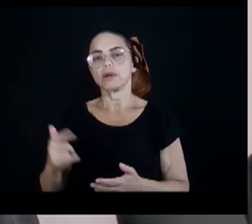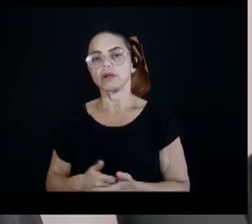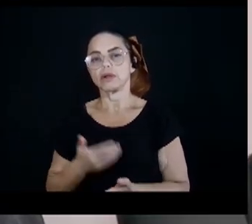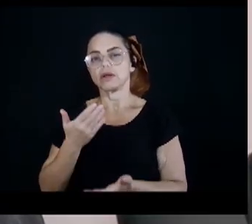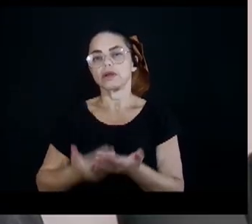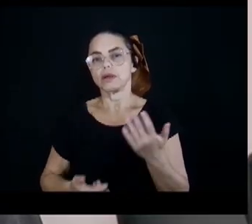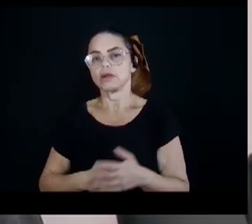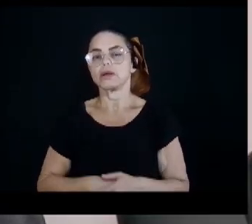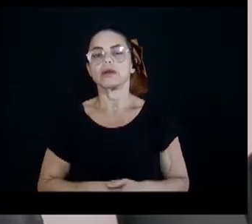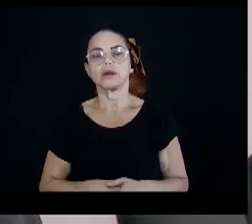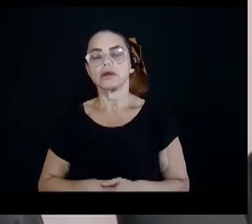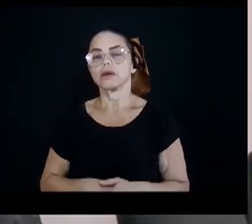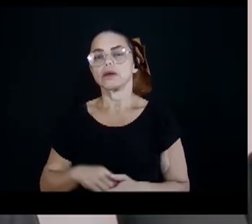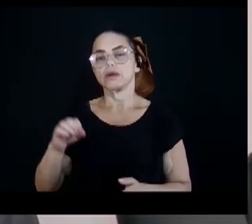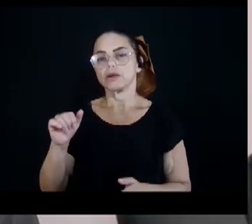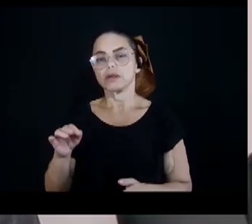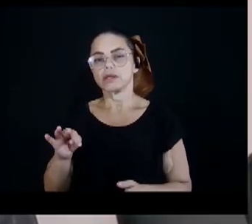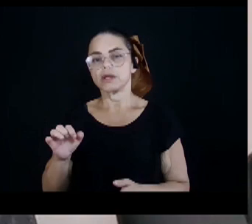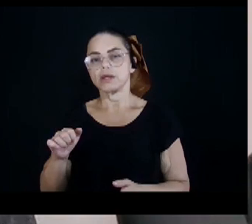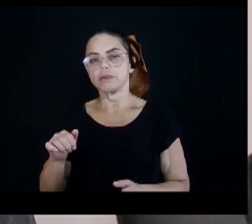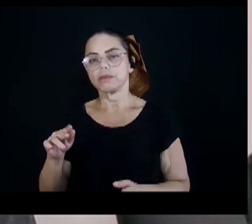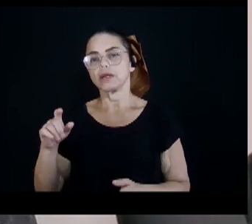do Wegovy.